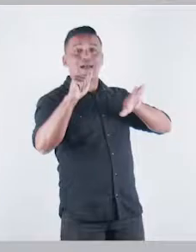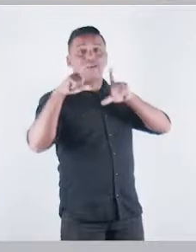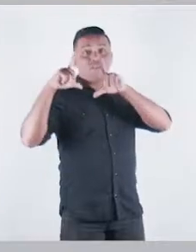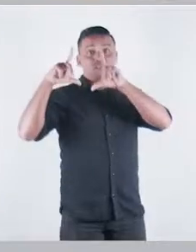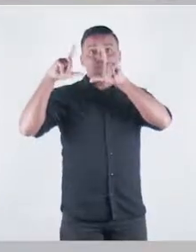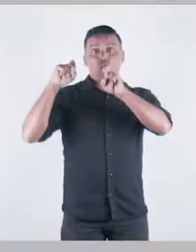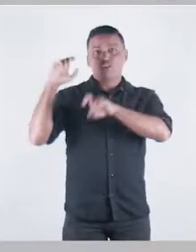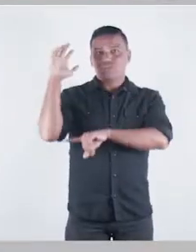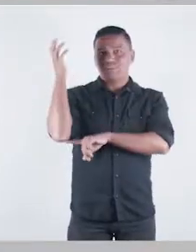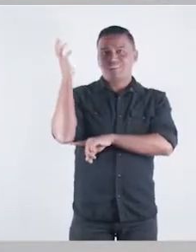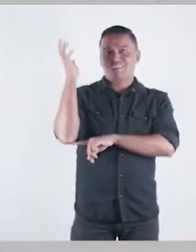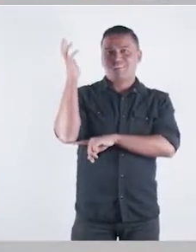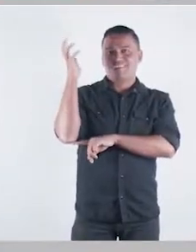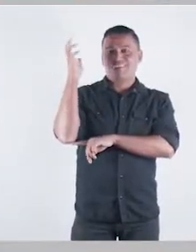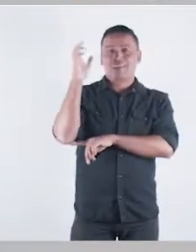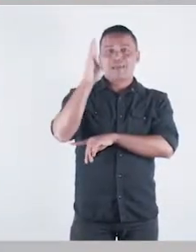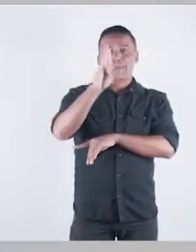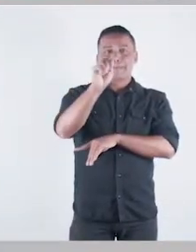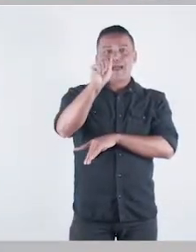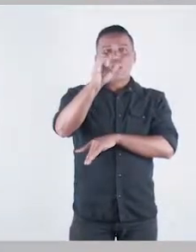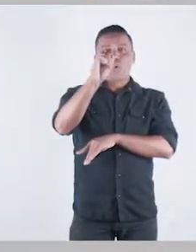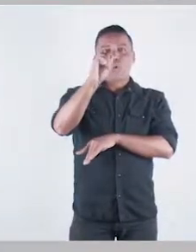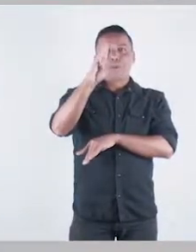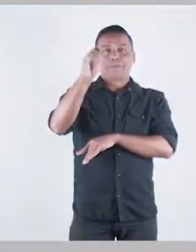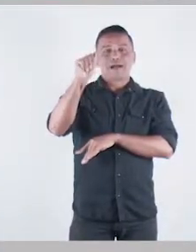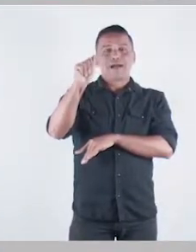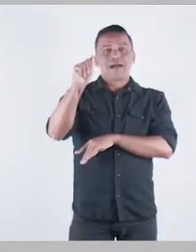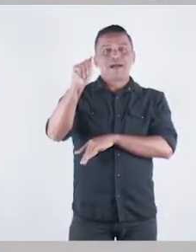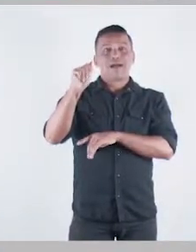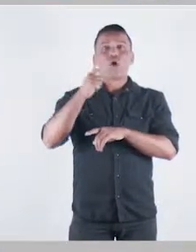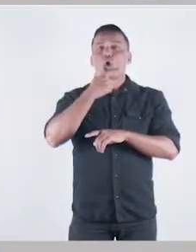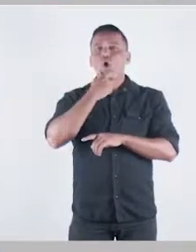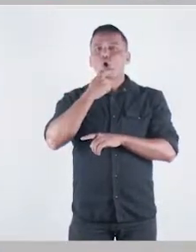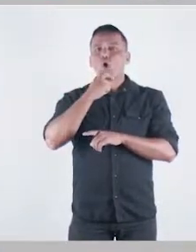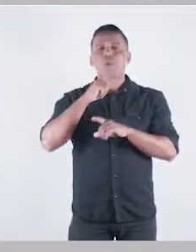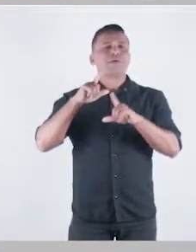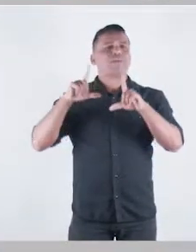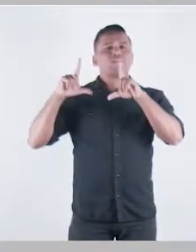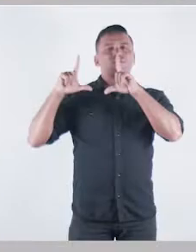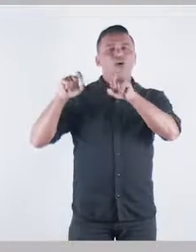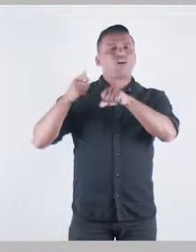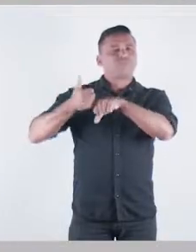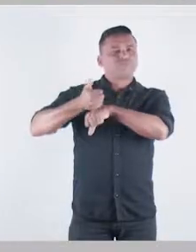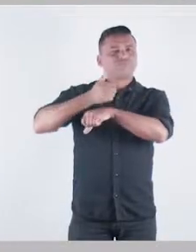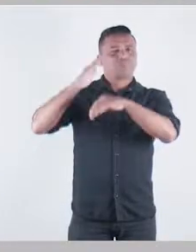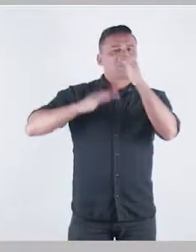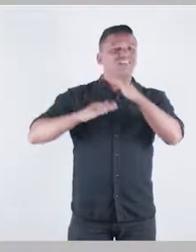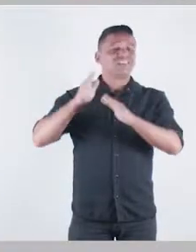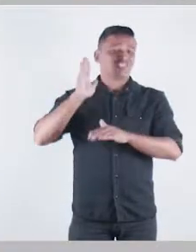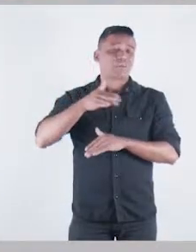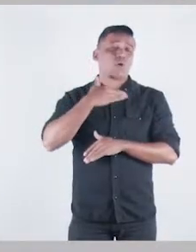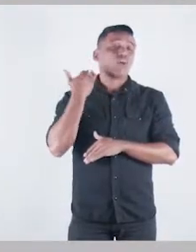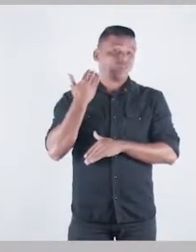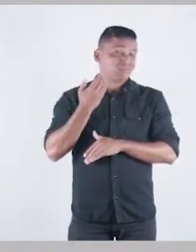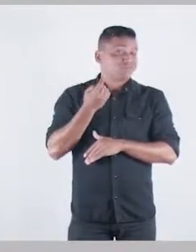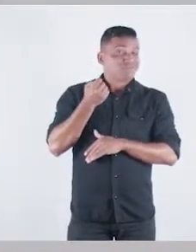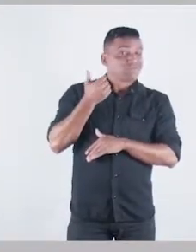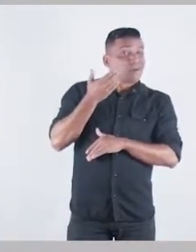fotografado pelo Januário Garcia, o fotógrafo Januário Garcia, falecido recentemente, né?